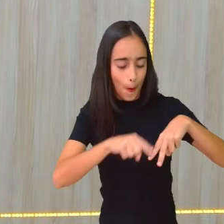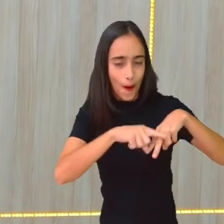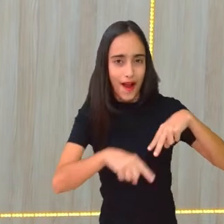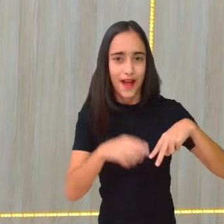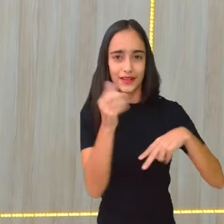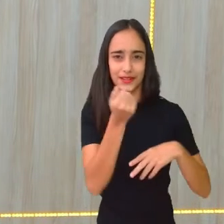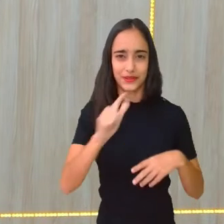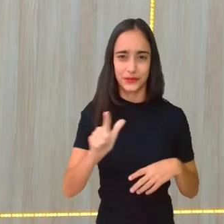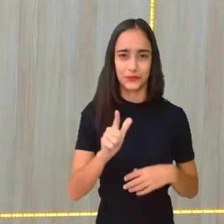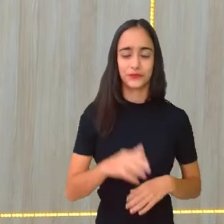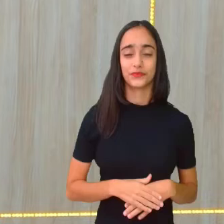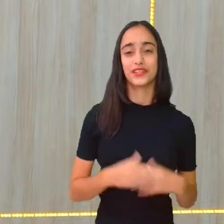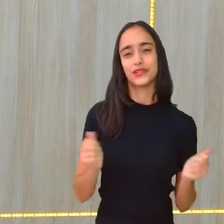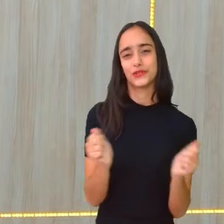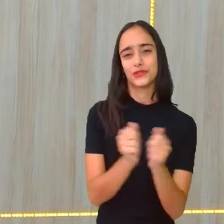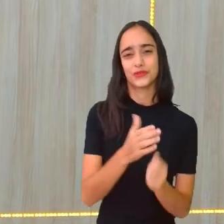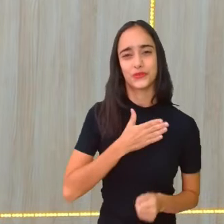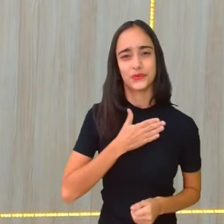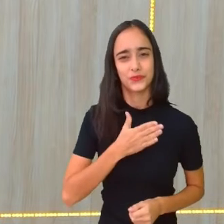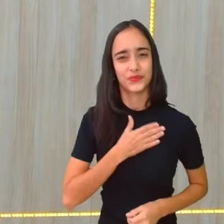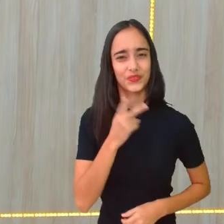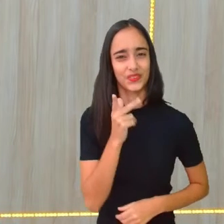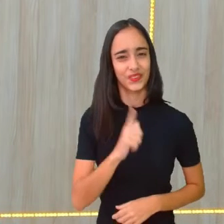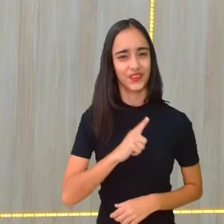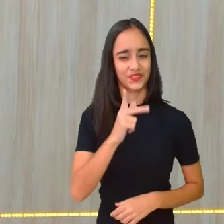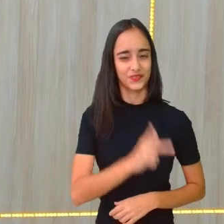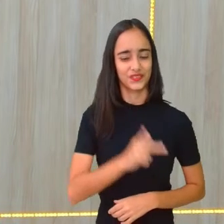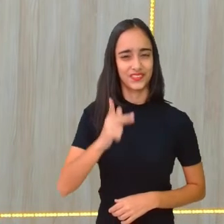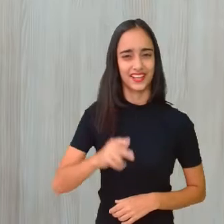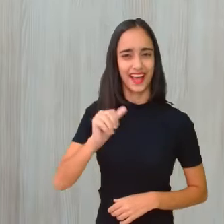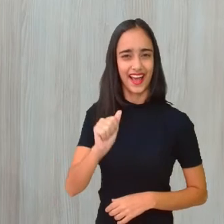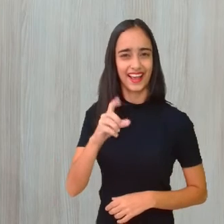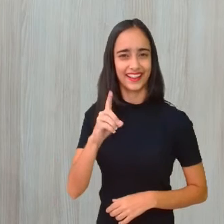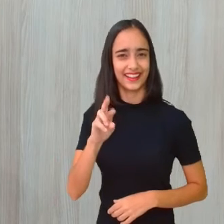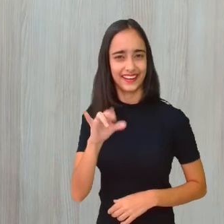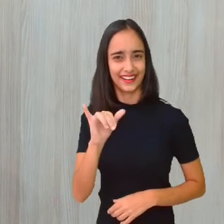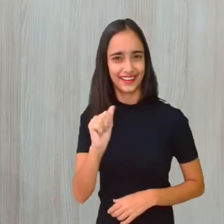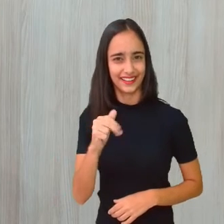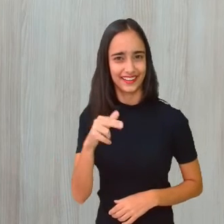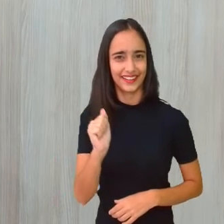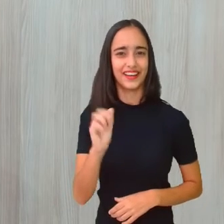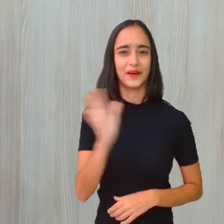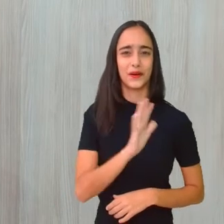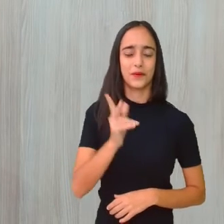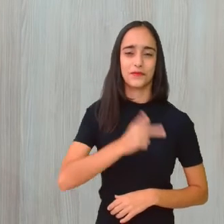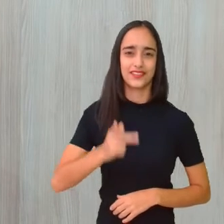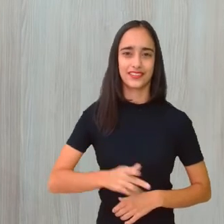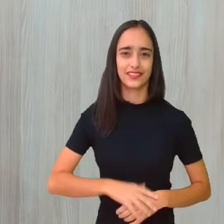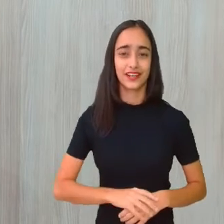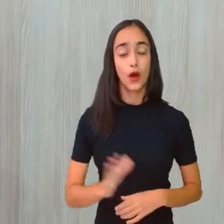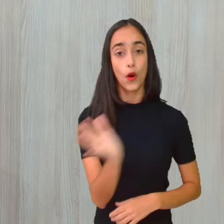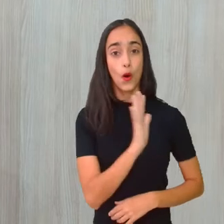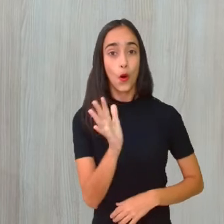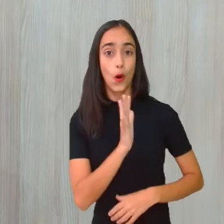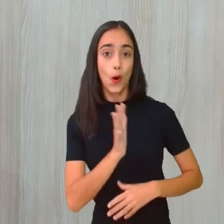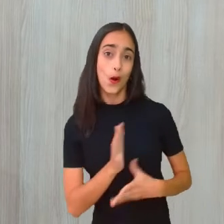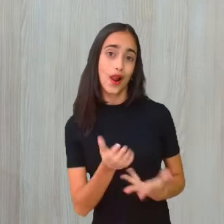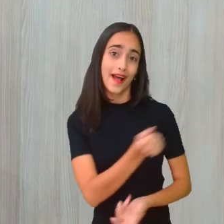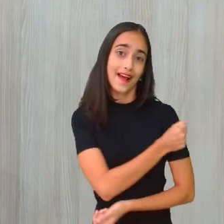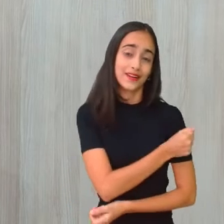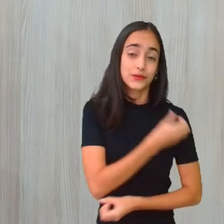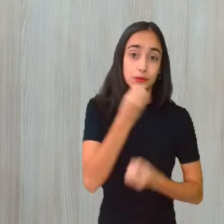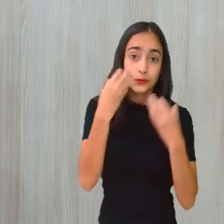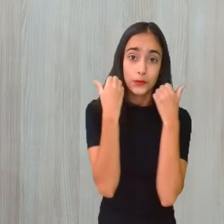nossa querida professora Adriana Maria. Vamos dar um oi para ela? Olá, pessoal, tudo bem com vocês? Espero